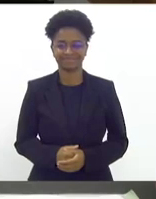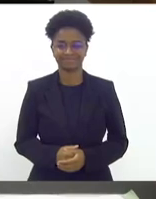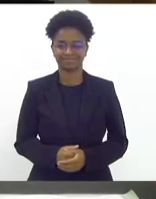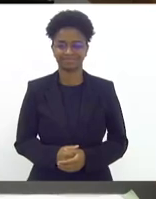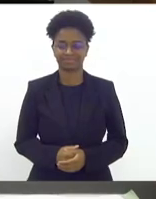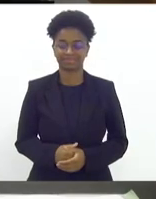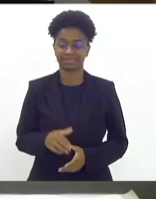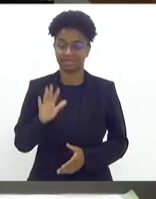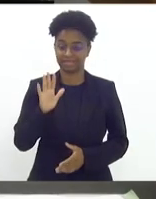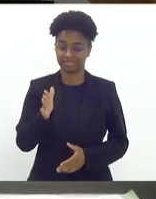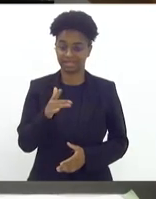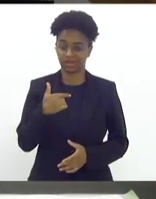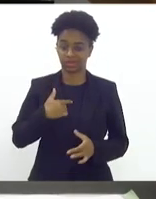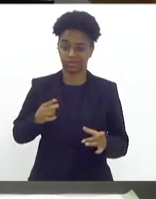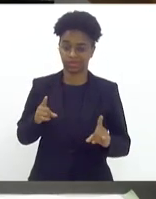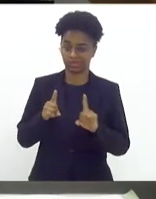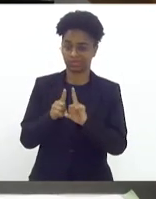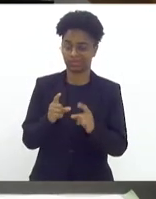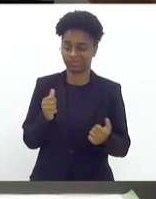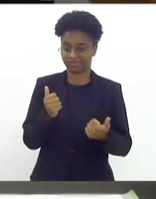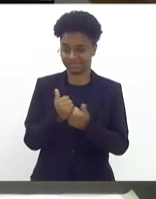Já me inserindo como par,